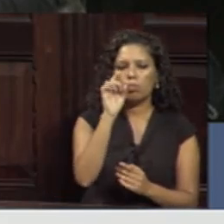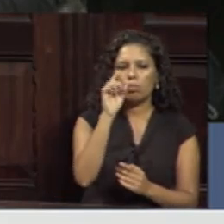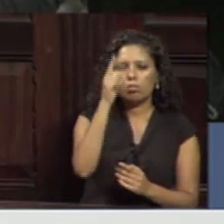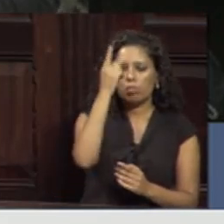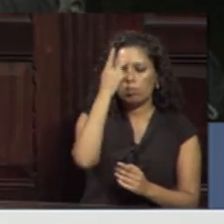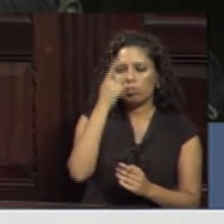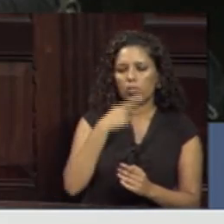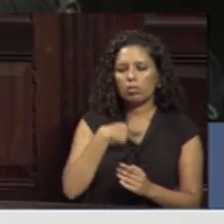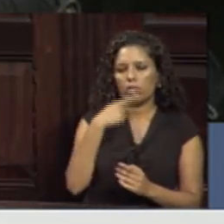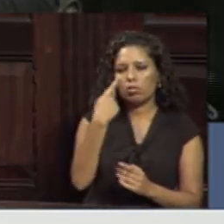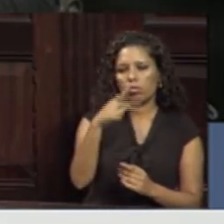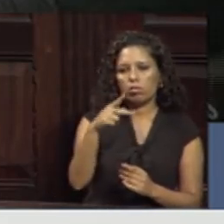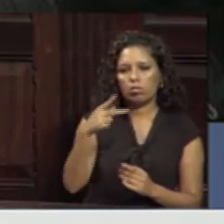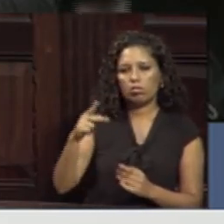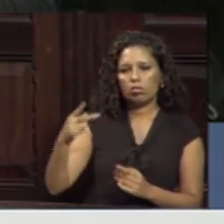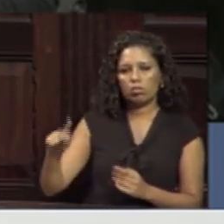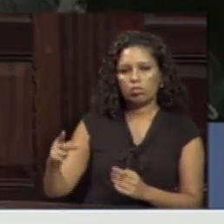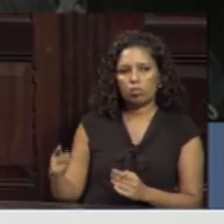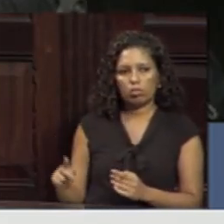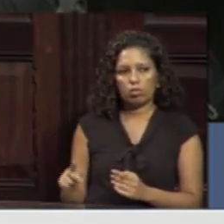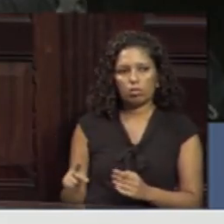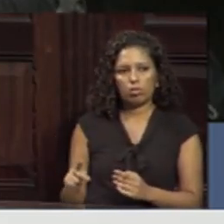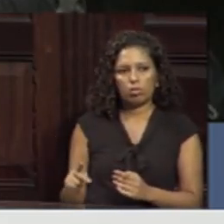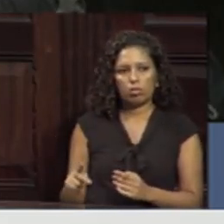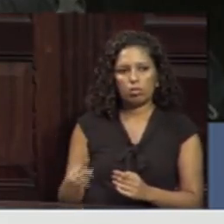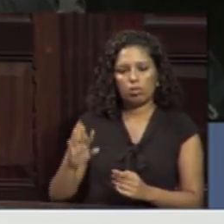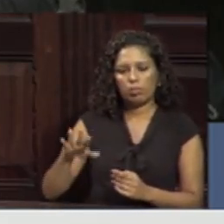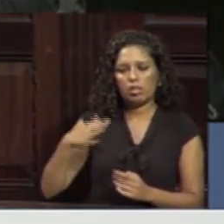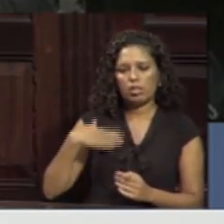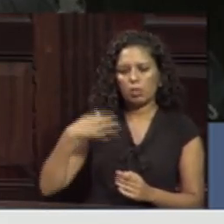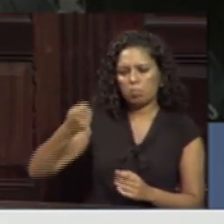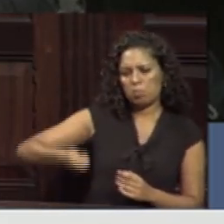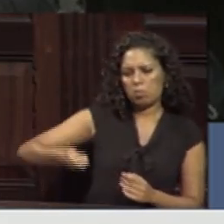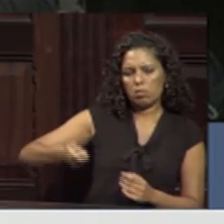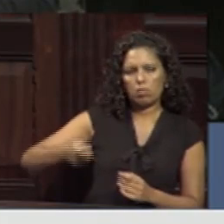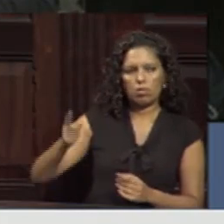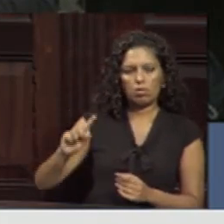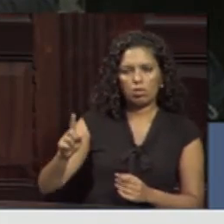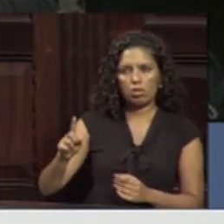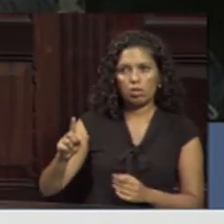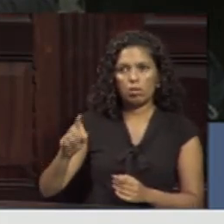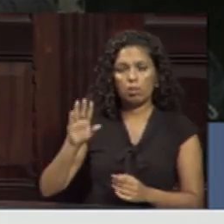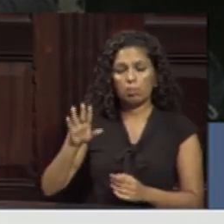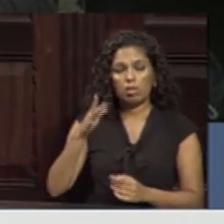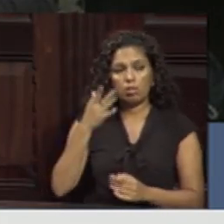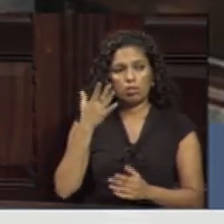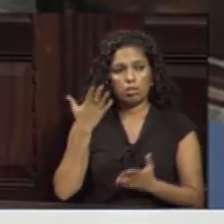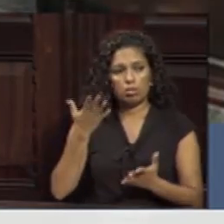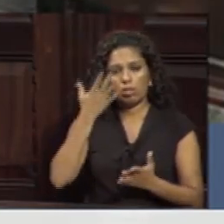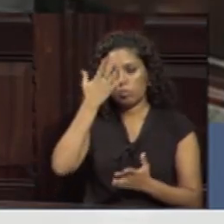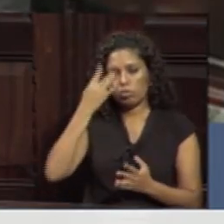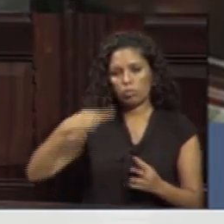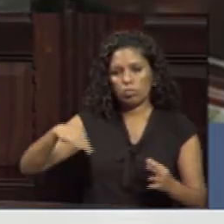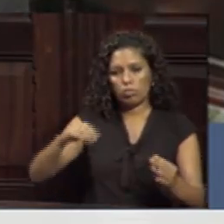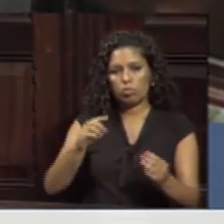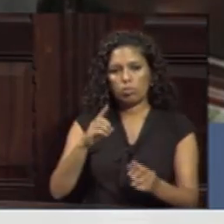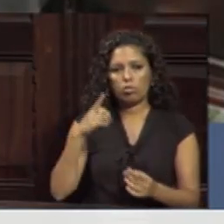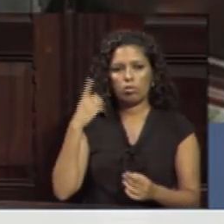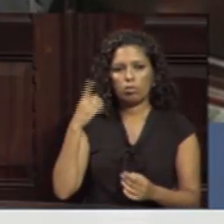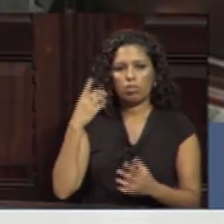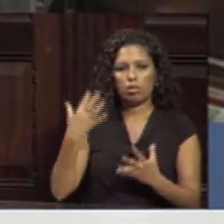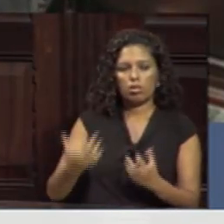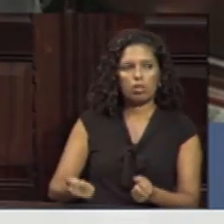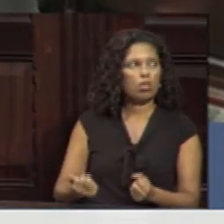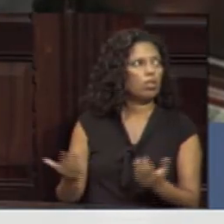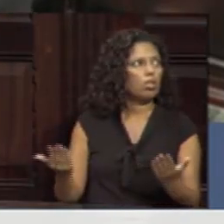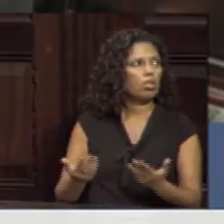queria, em nome da Assembleia Legislativa, dos funcionários, dos deputados e deputadas, propor um minuto de silêncio.